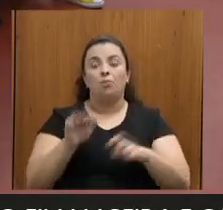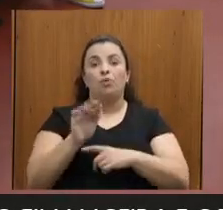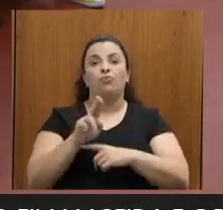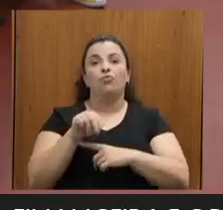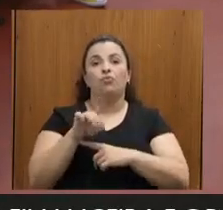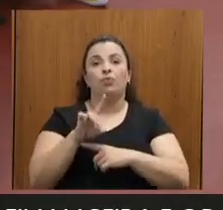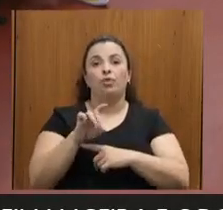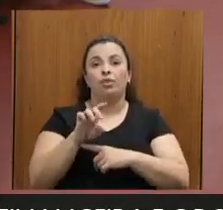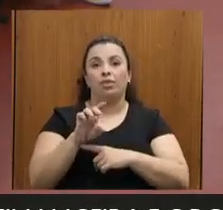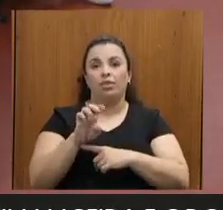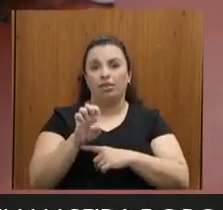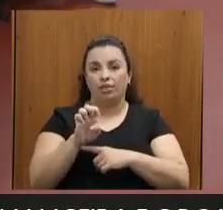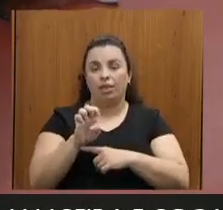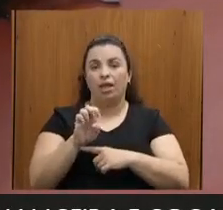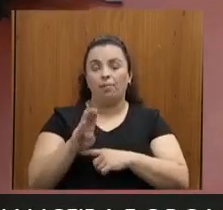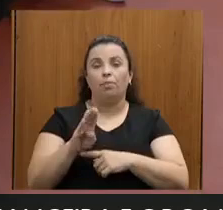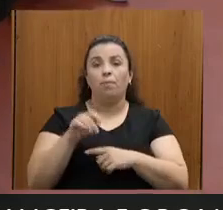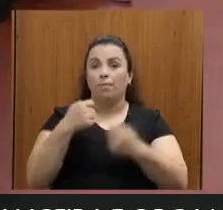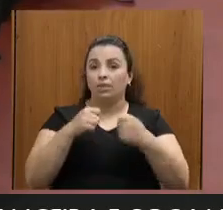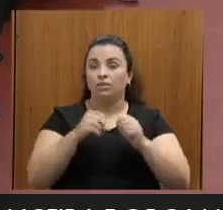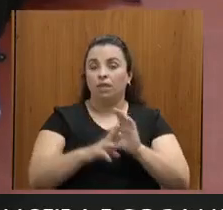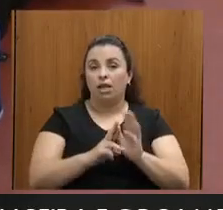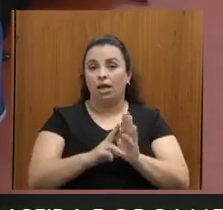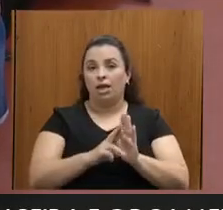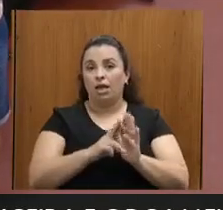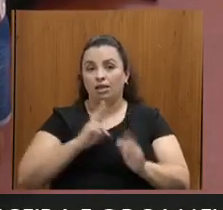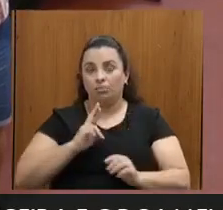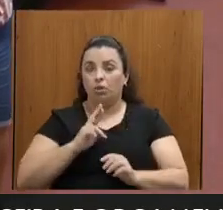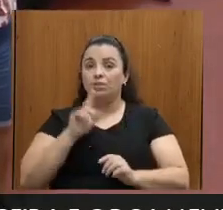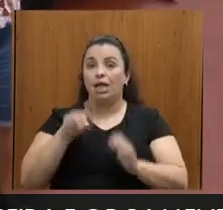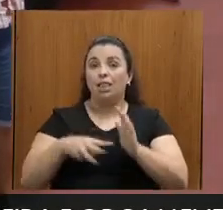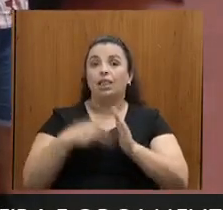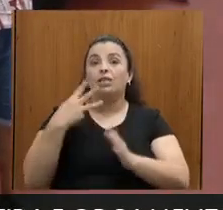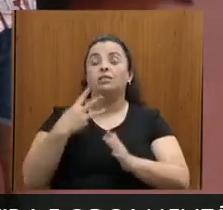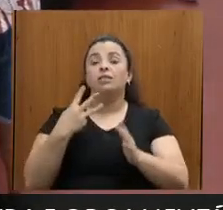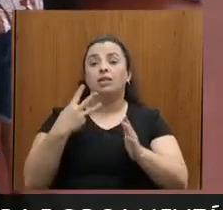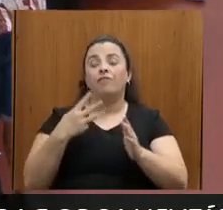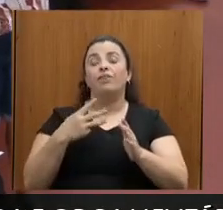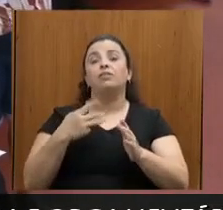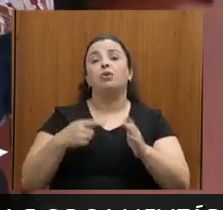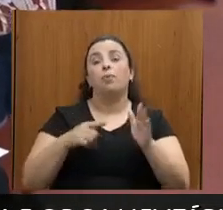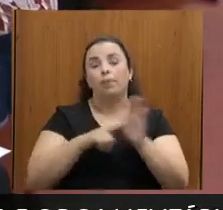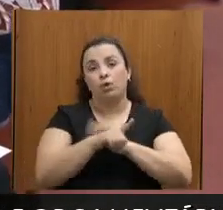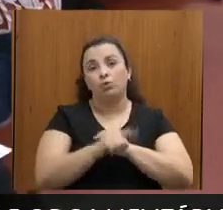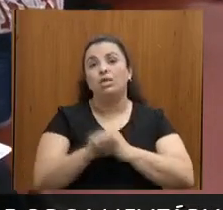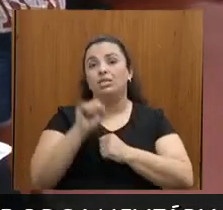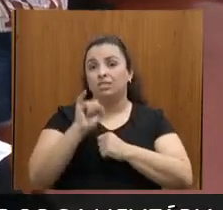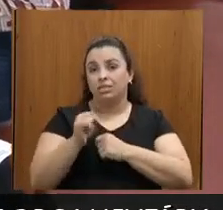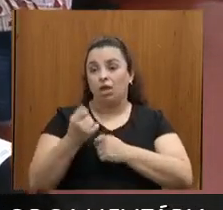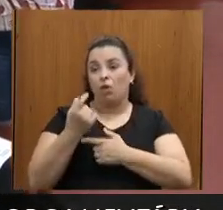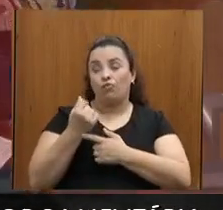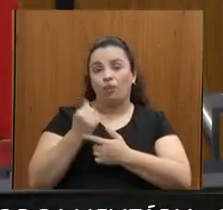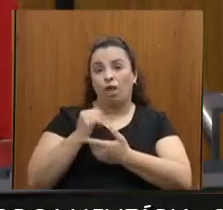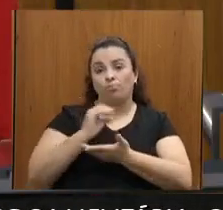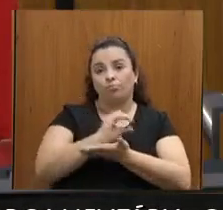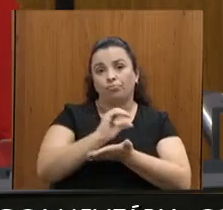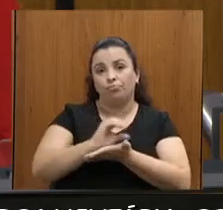o Assembleia Fiscaliza que eu faço essa pergunta. Se feito o rateio, seria R$